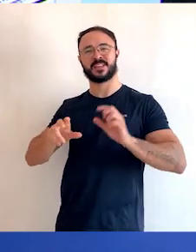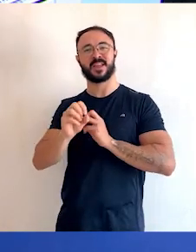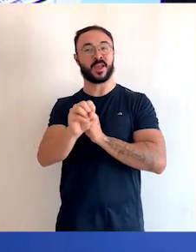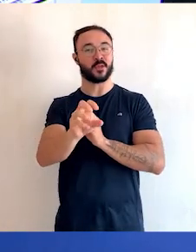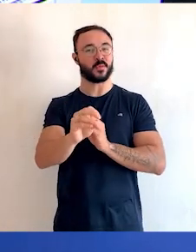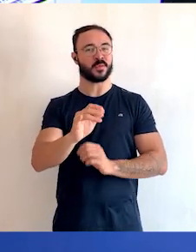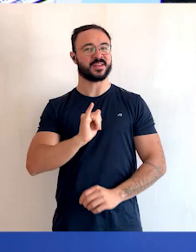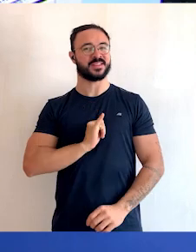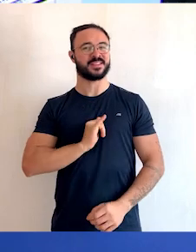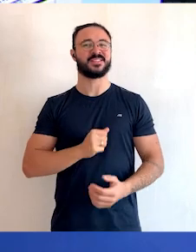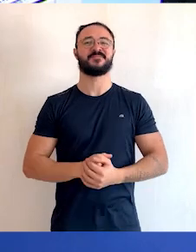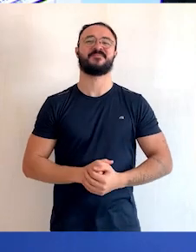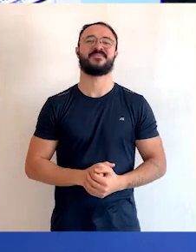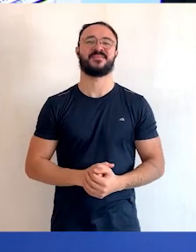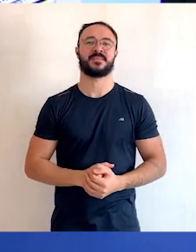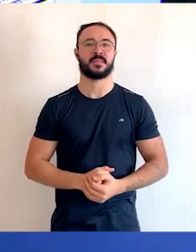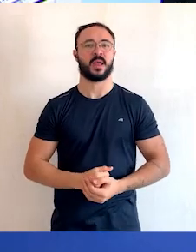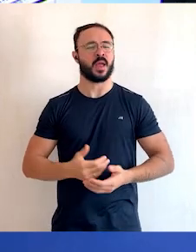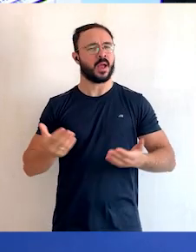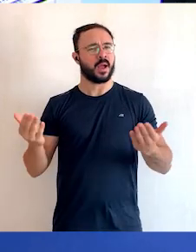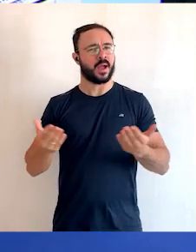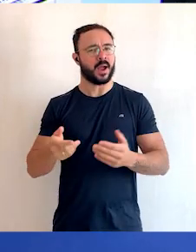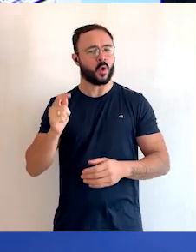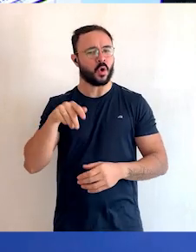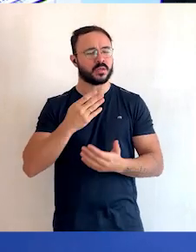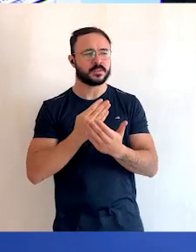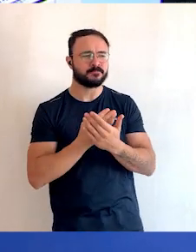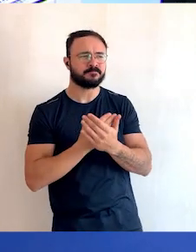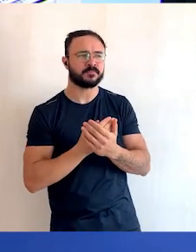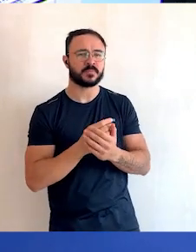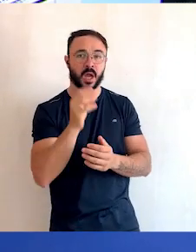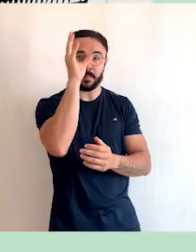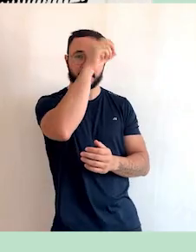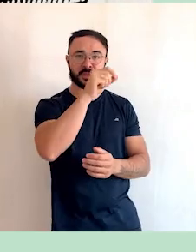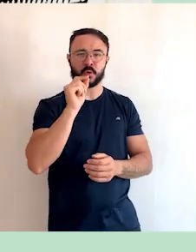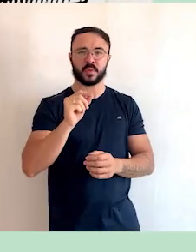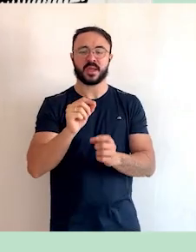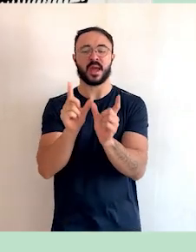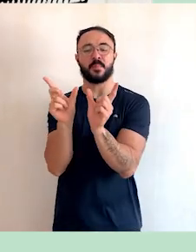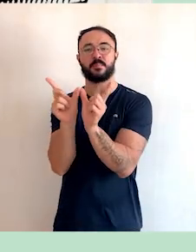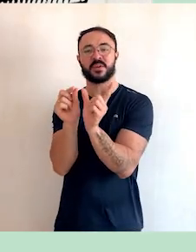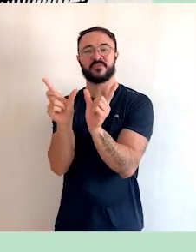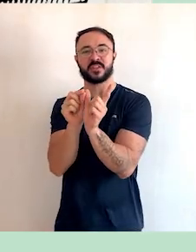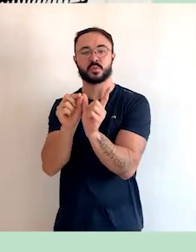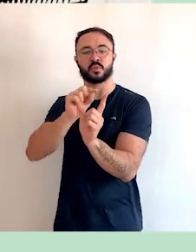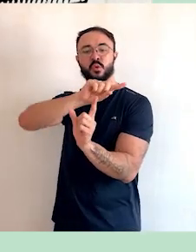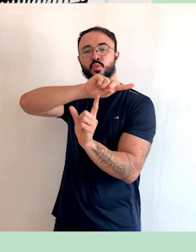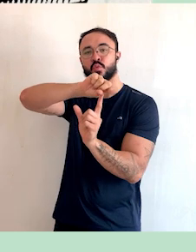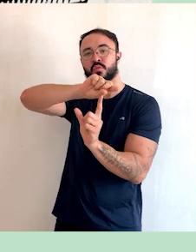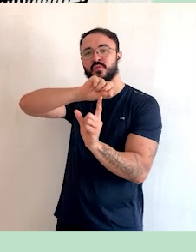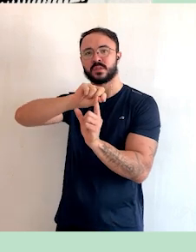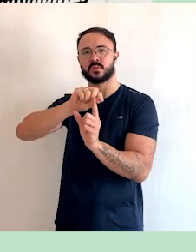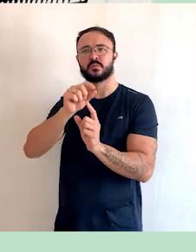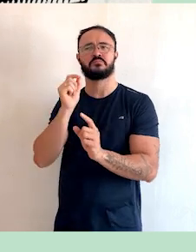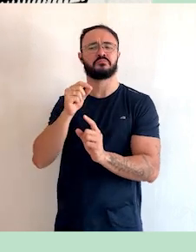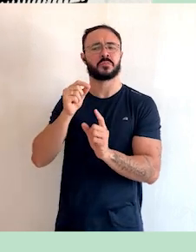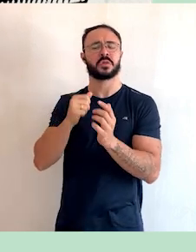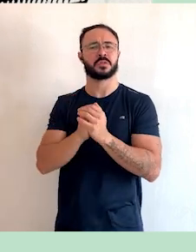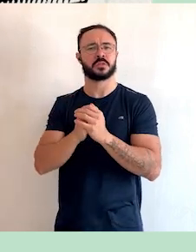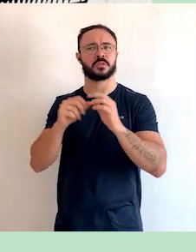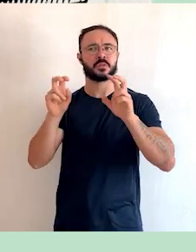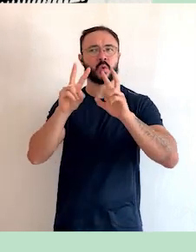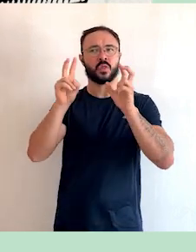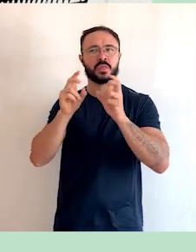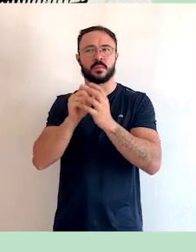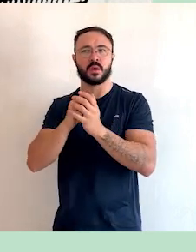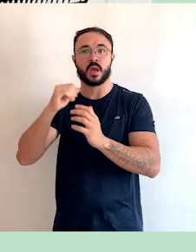na TV do CAIS. Nesta aula, vamos aprender sobre os prefixos e os sufixos, que são elementos muito importantes